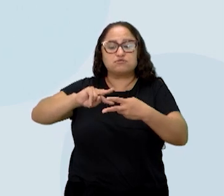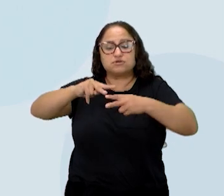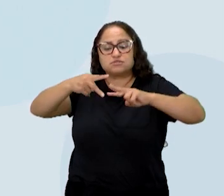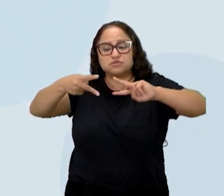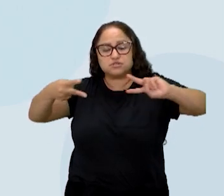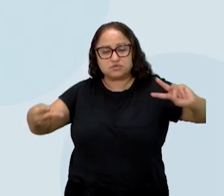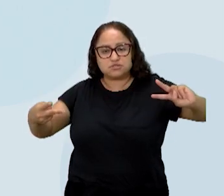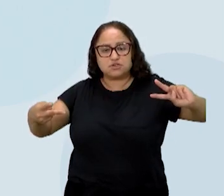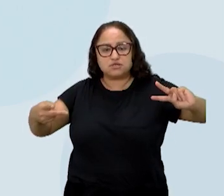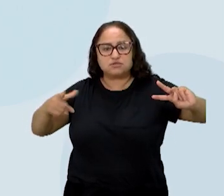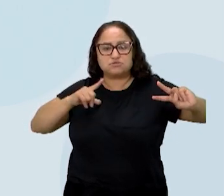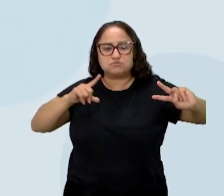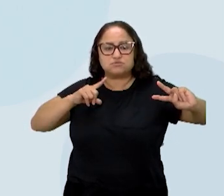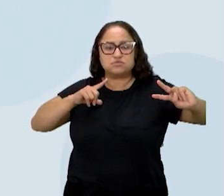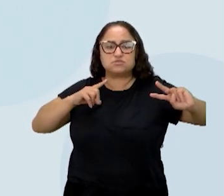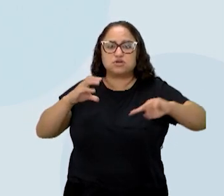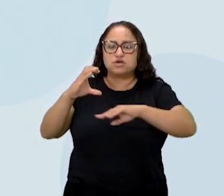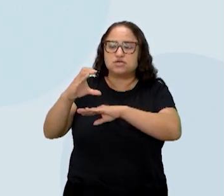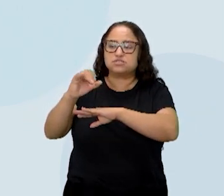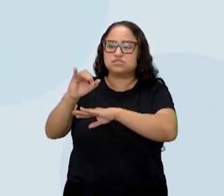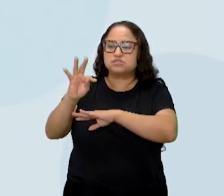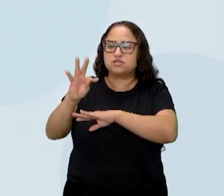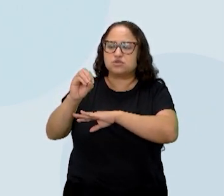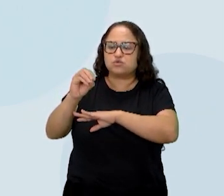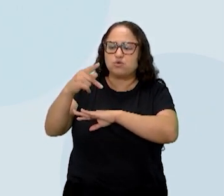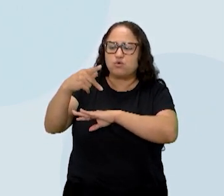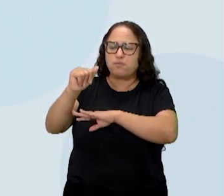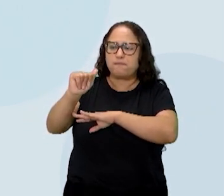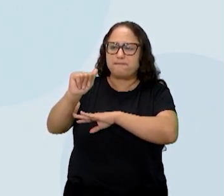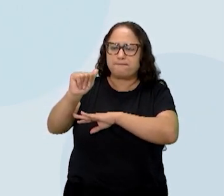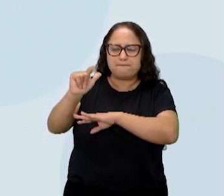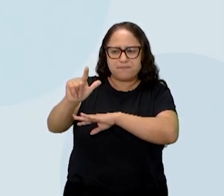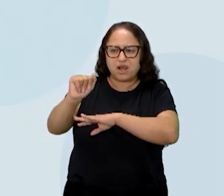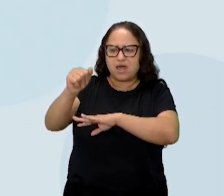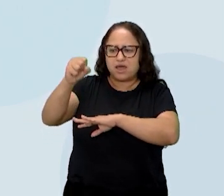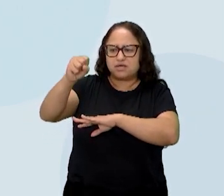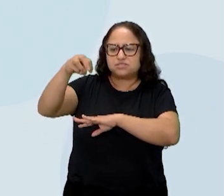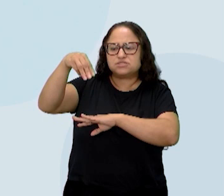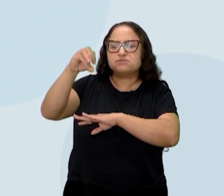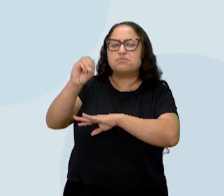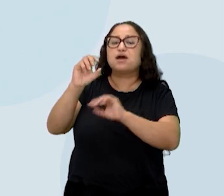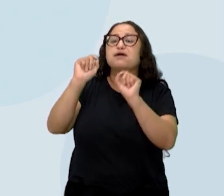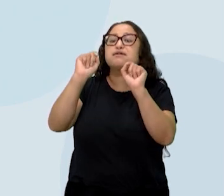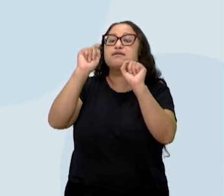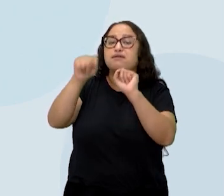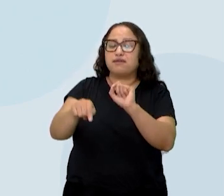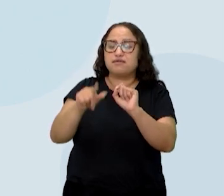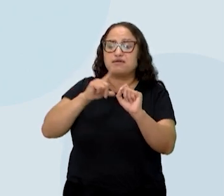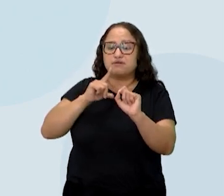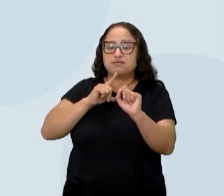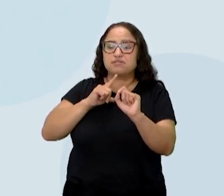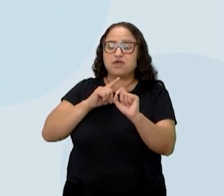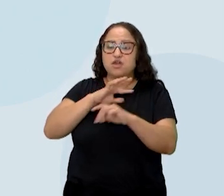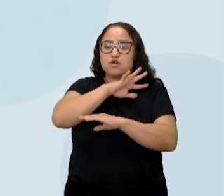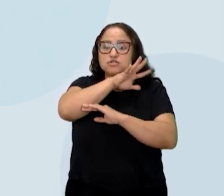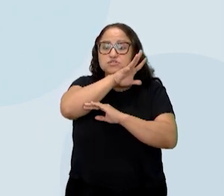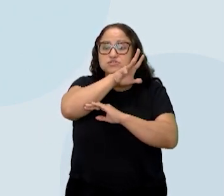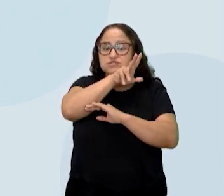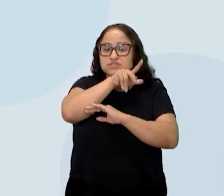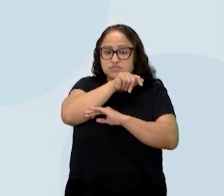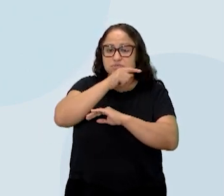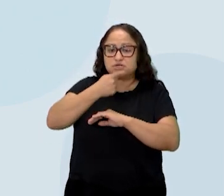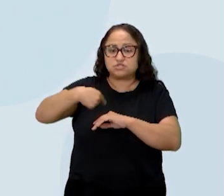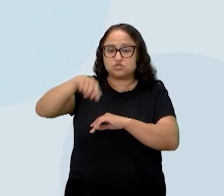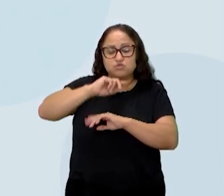ele é liberado ao citoplasma em seguida. Quem são os organismos eucariontes? A gente vai ter aí os animais, né? Nós seres humanos